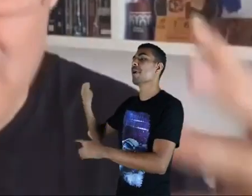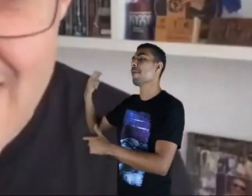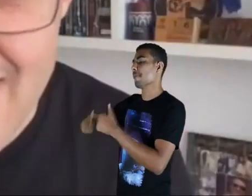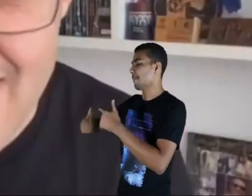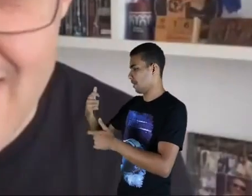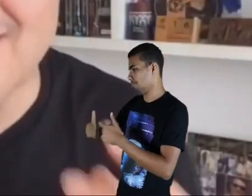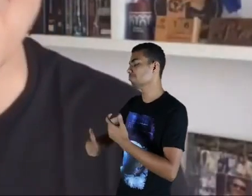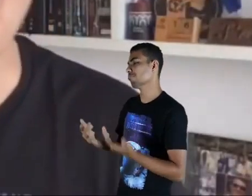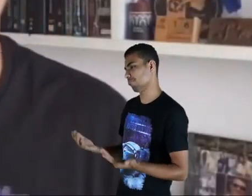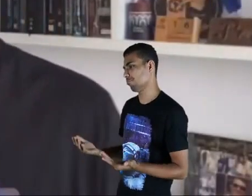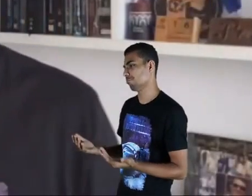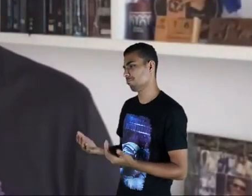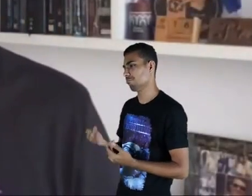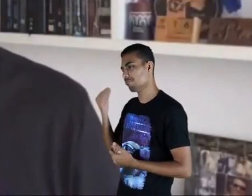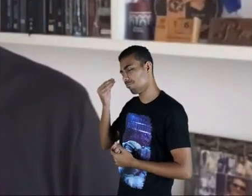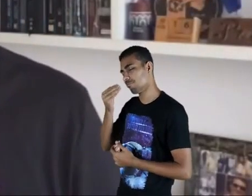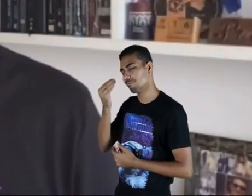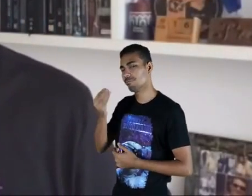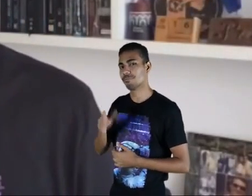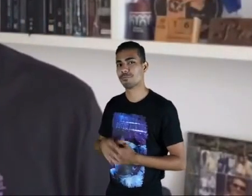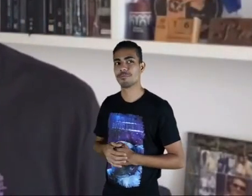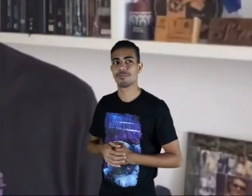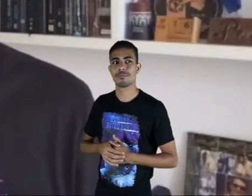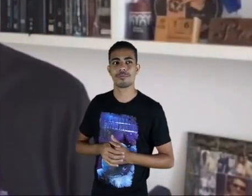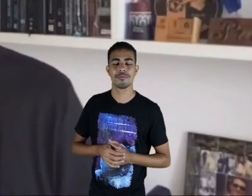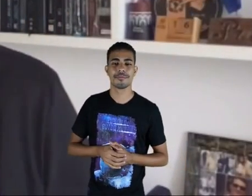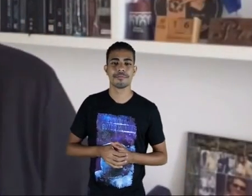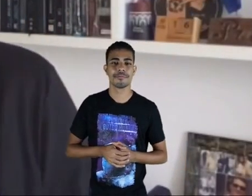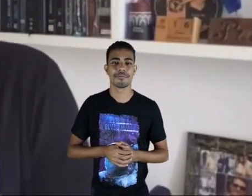primeira experiência sexual.